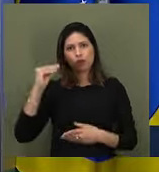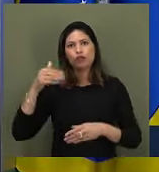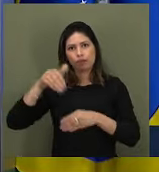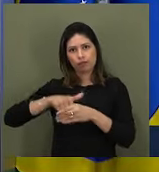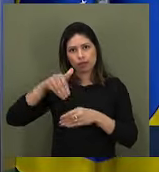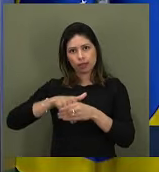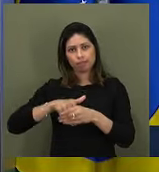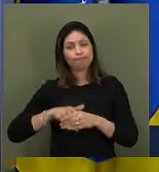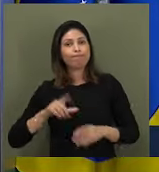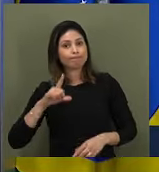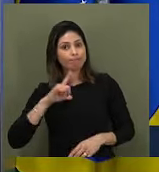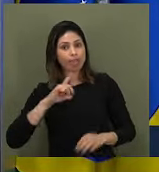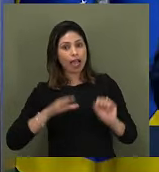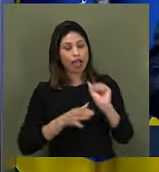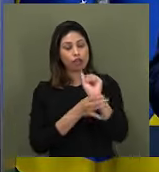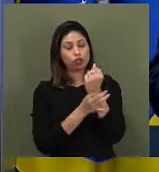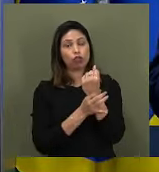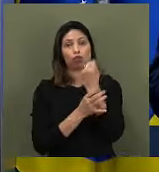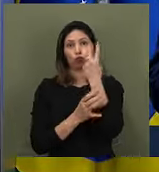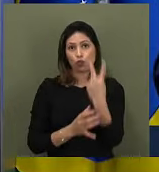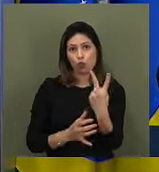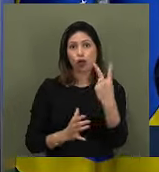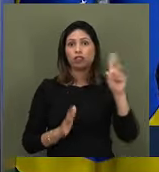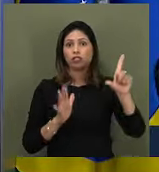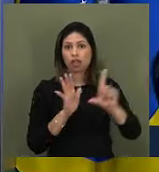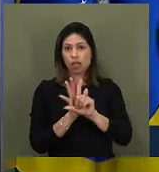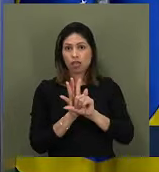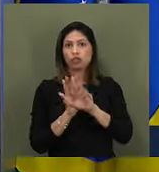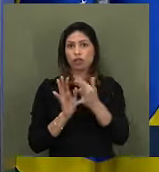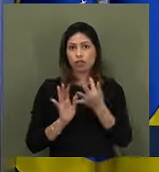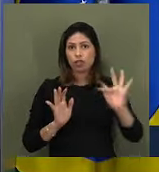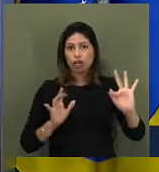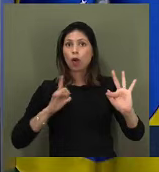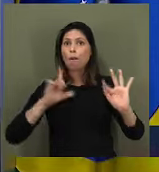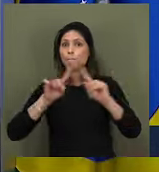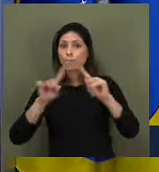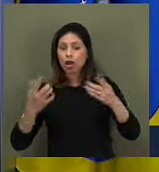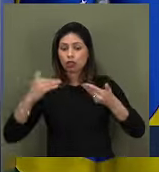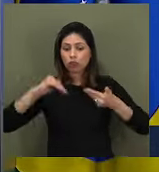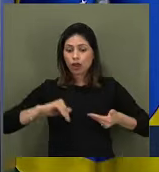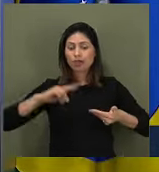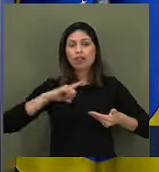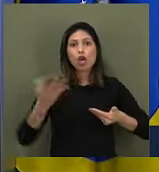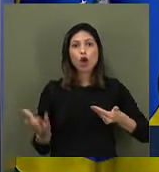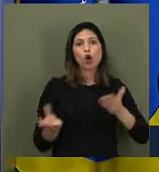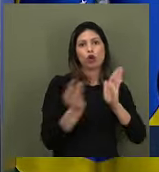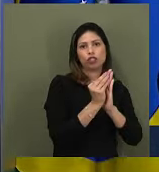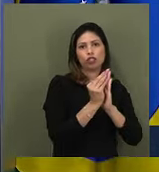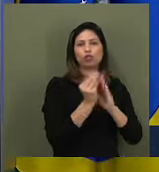garantido em duas leis federais o Congresso Nacional vai ter que Inserir a tolerância zero às drogas na